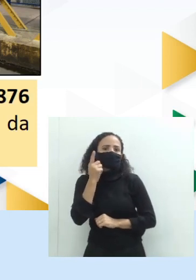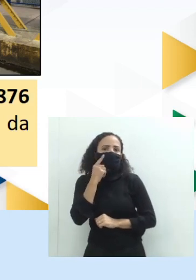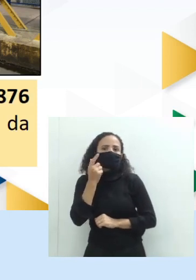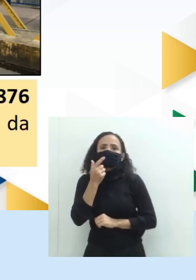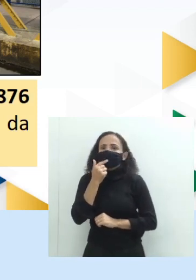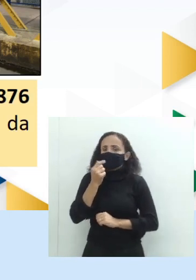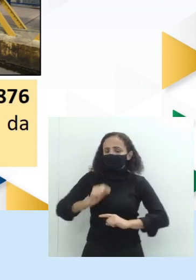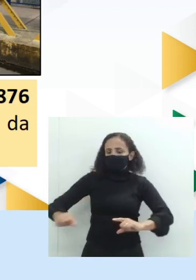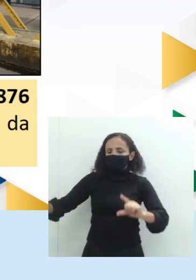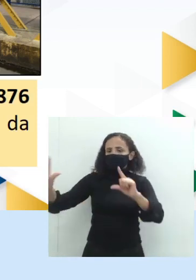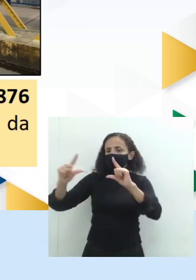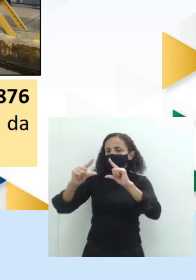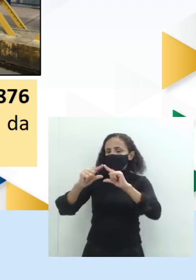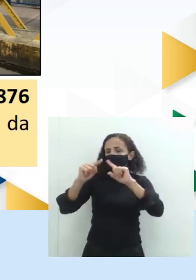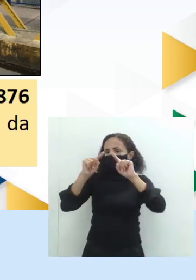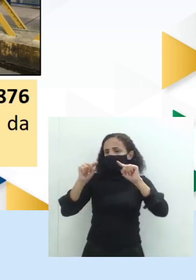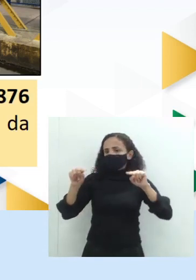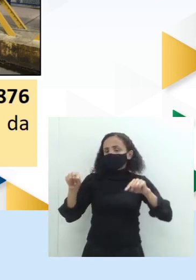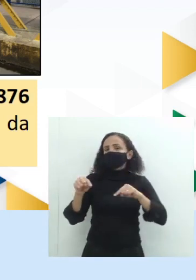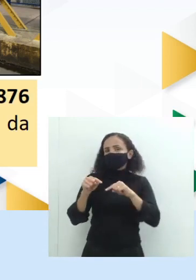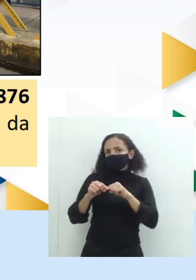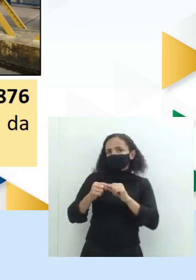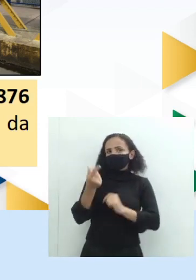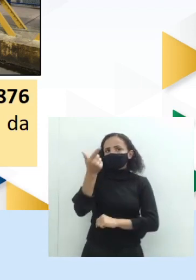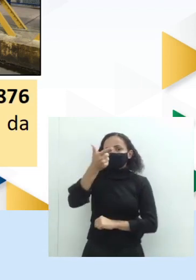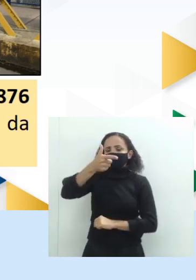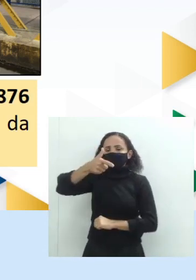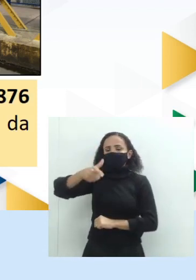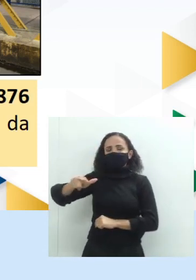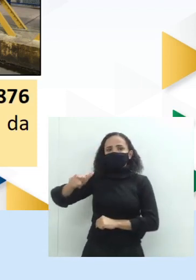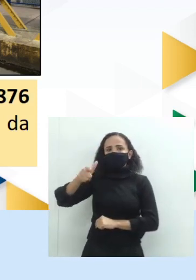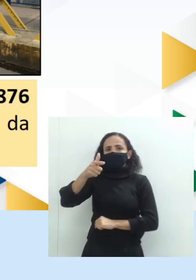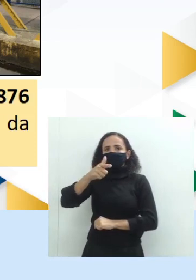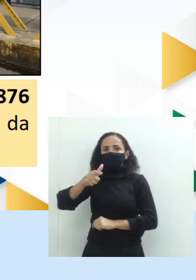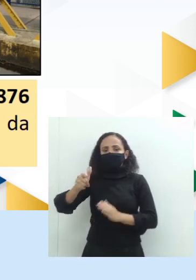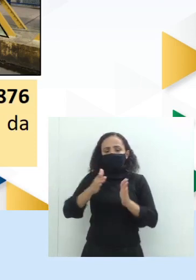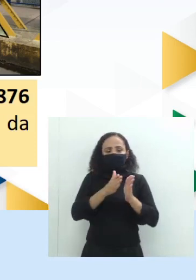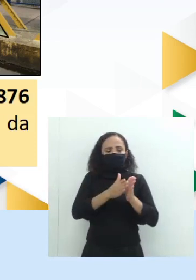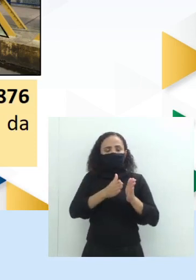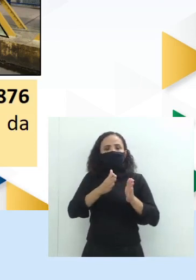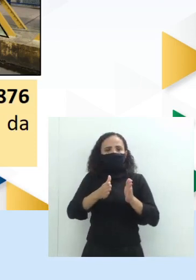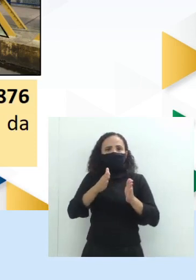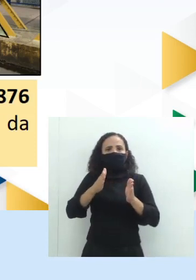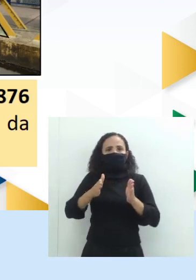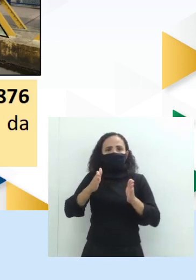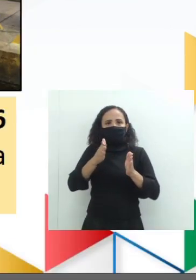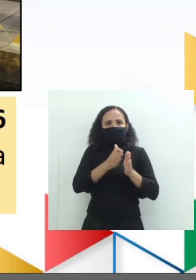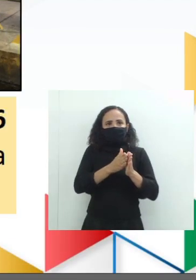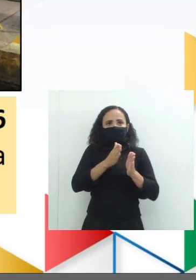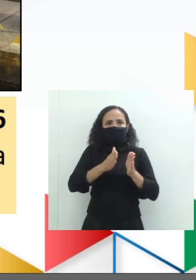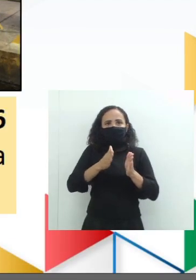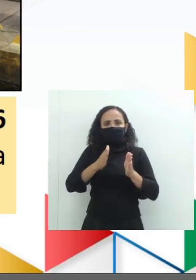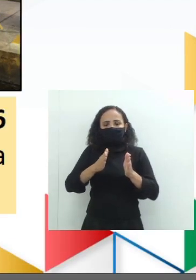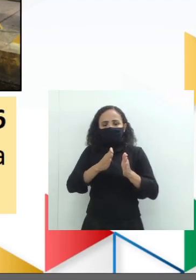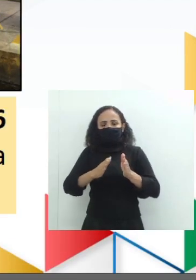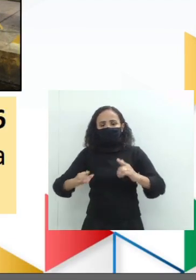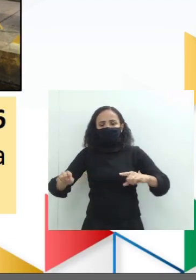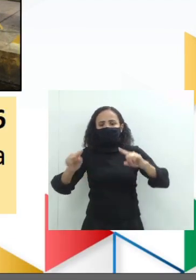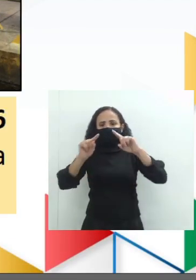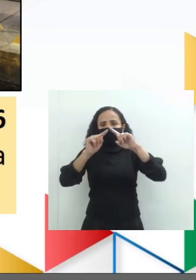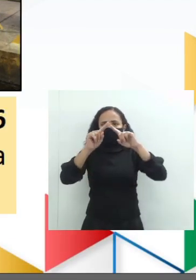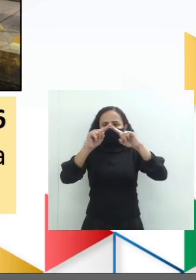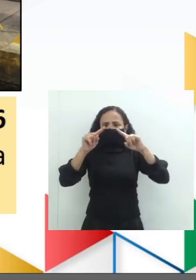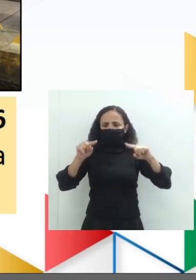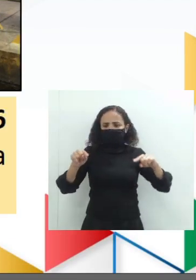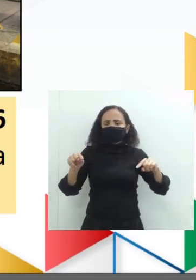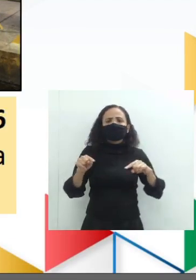tá vendo a formação? E aí ele se replica na mesma proporcionalidade, ó, outro maior aqui, ó, tá vendo?